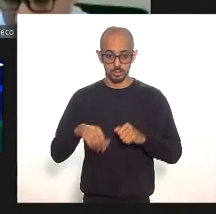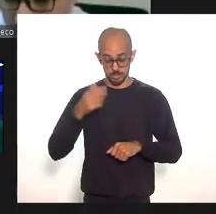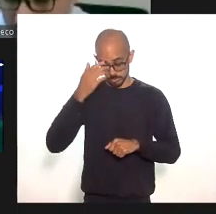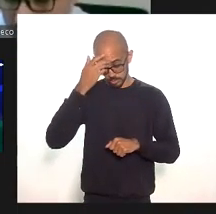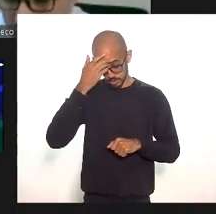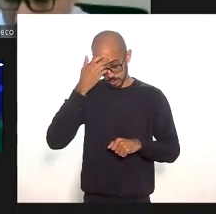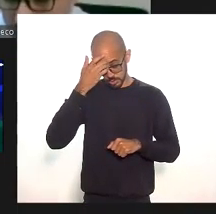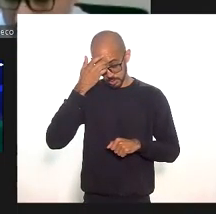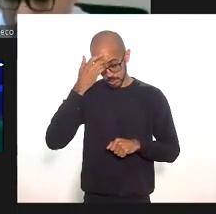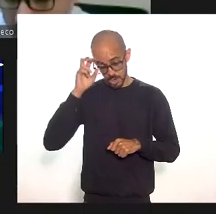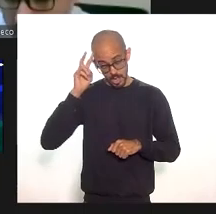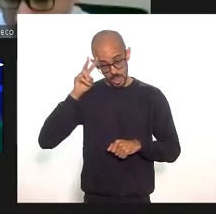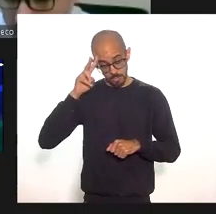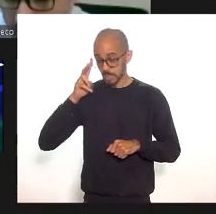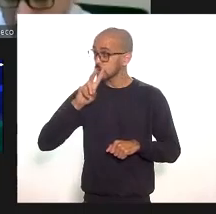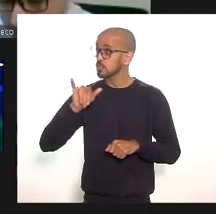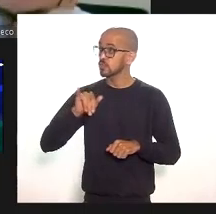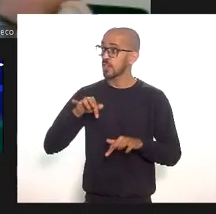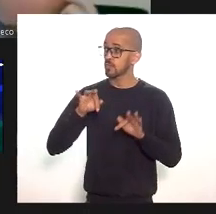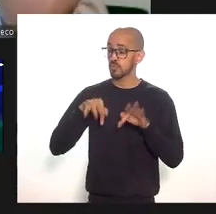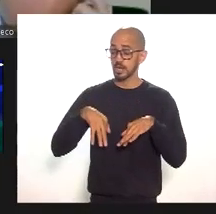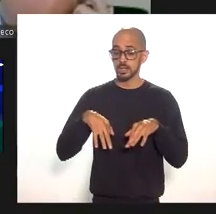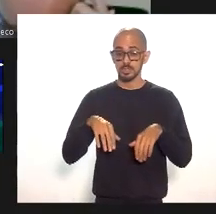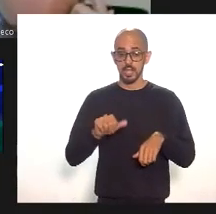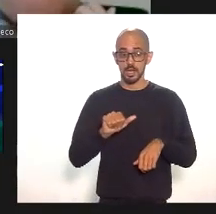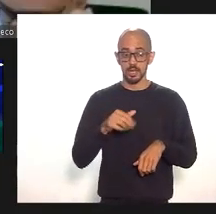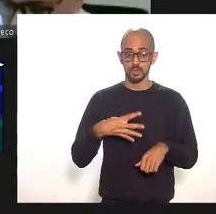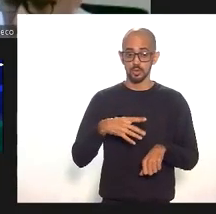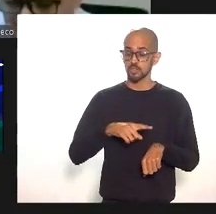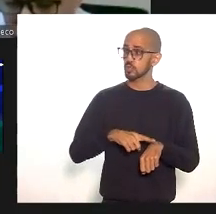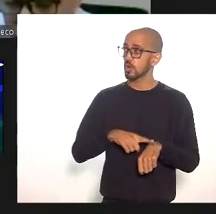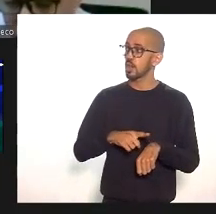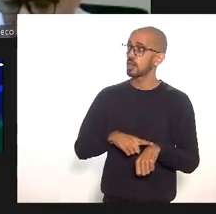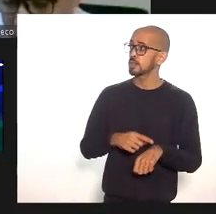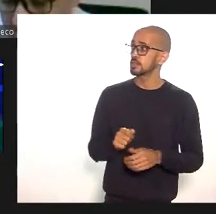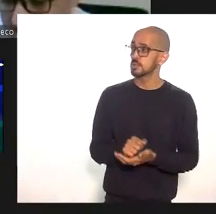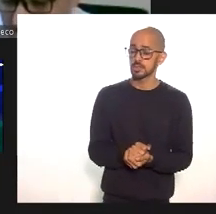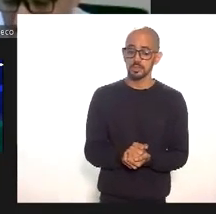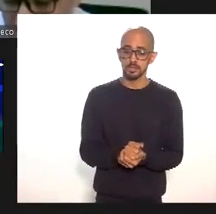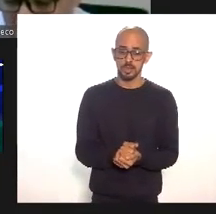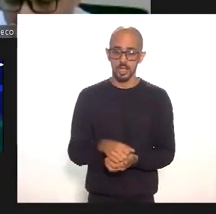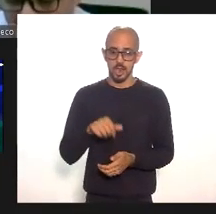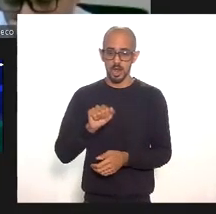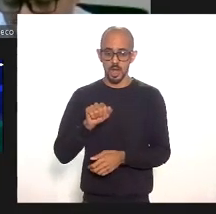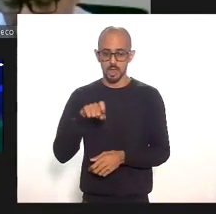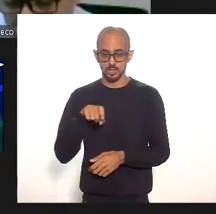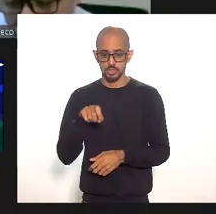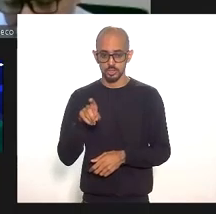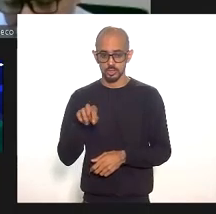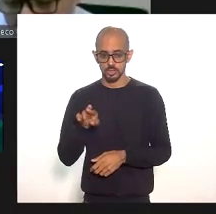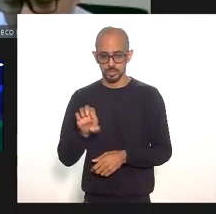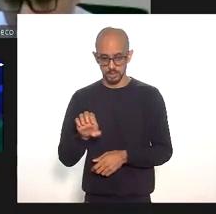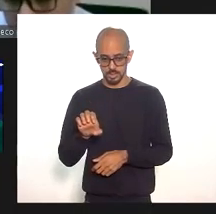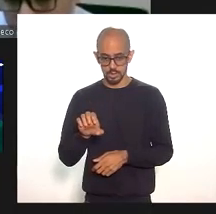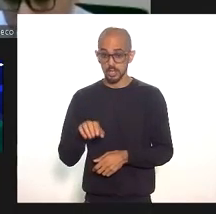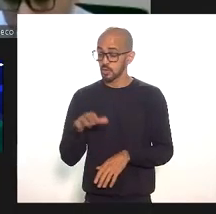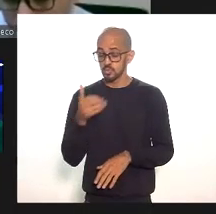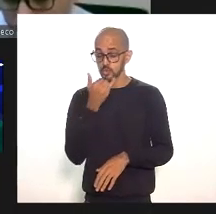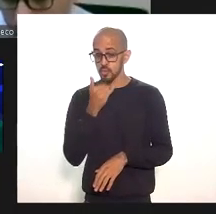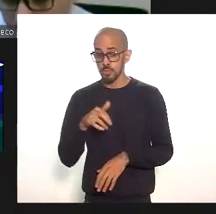Lembrando que a sessão encerrará às 14 horas. Presidente. Questão de ordem, deputado Alexandre Quino... Rodrigo